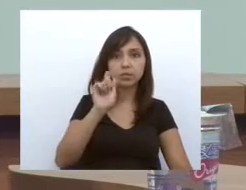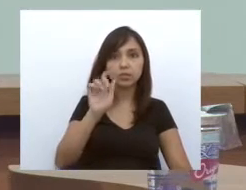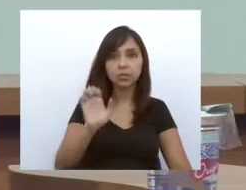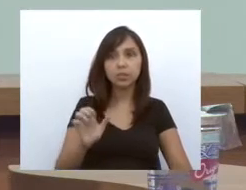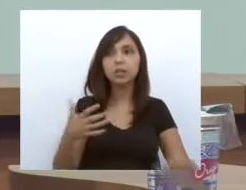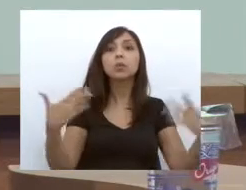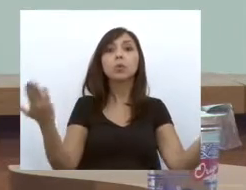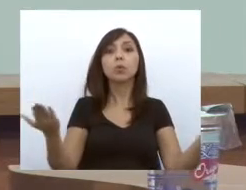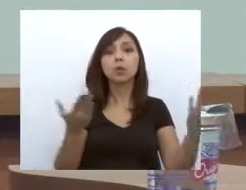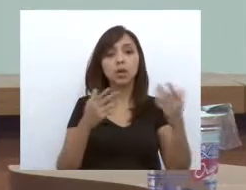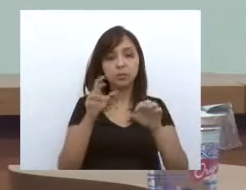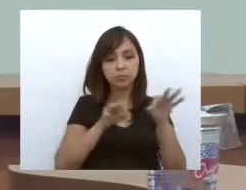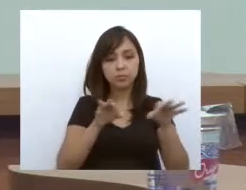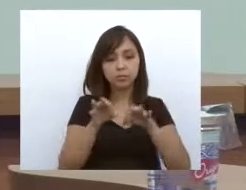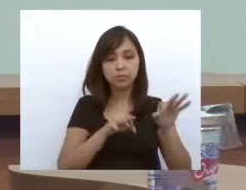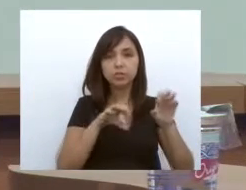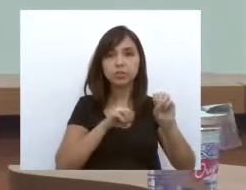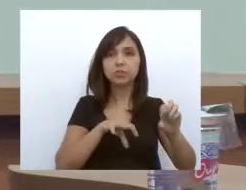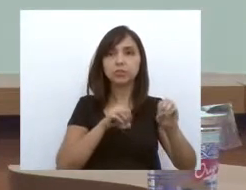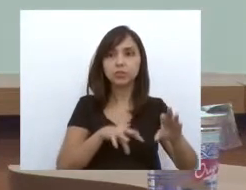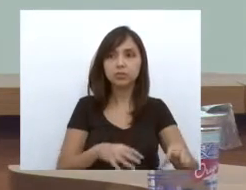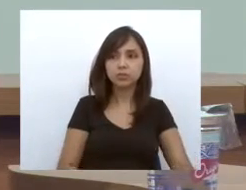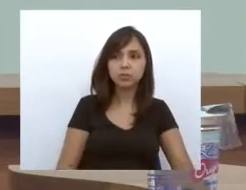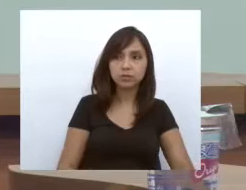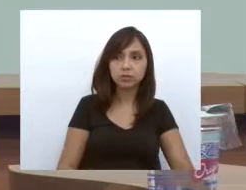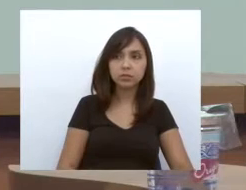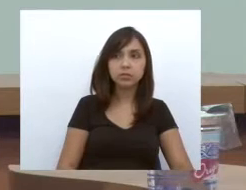projeto educacional é esse que justifica, que